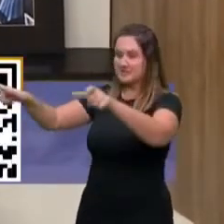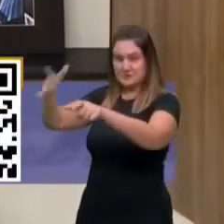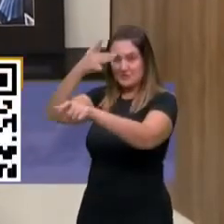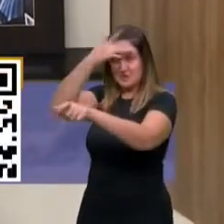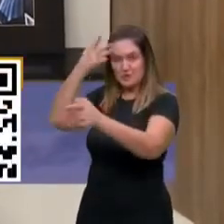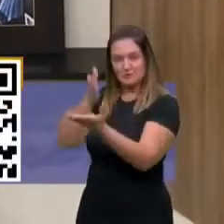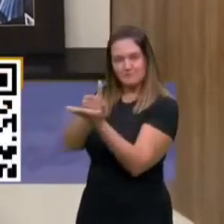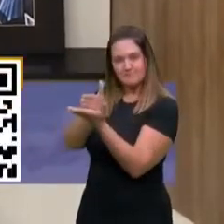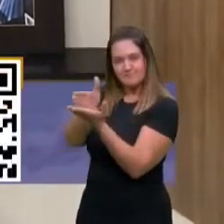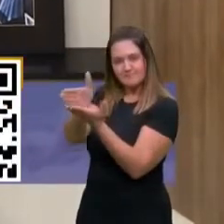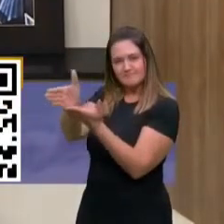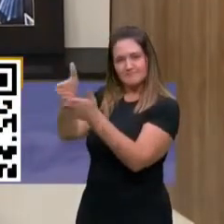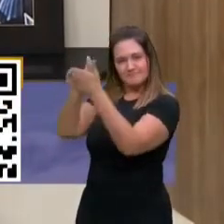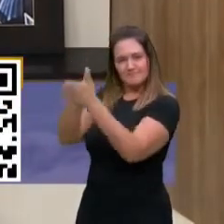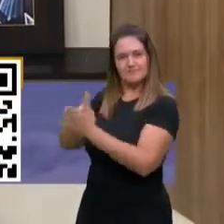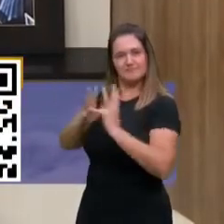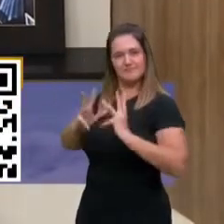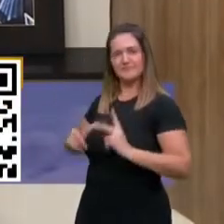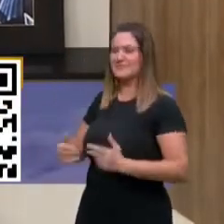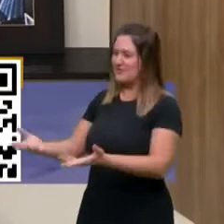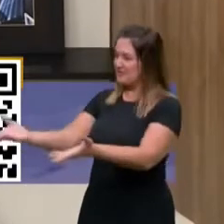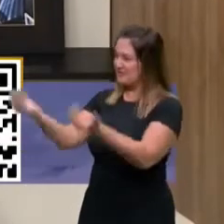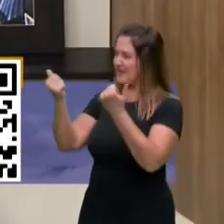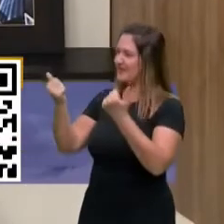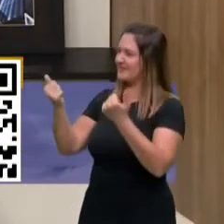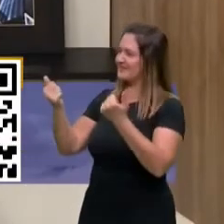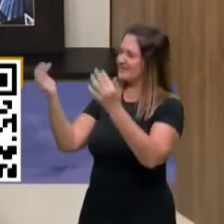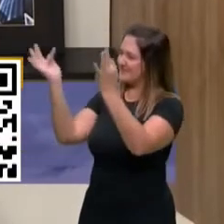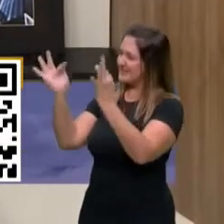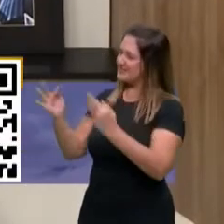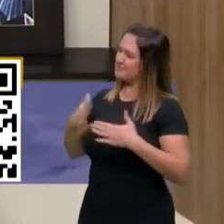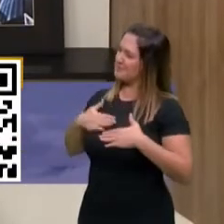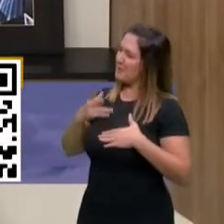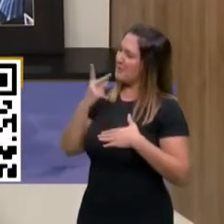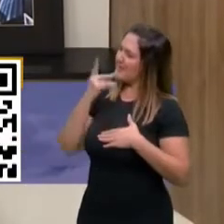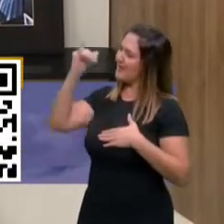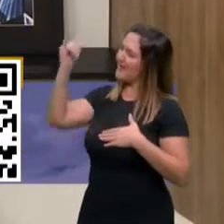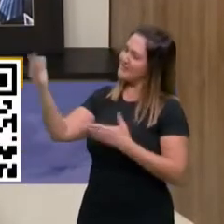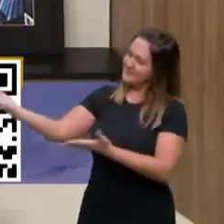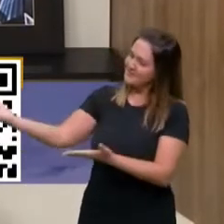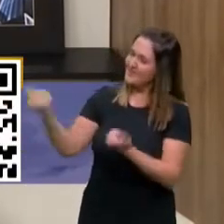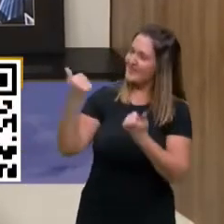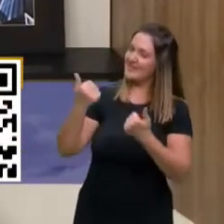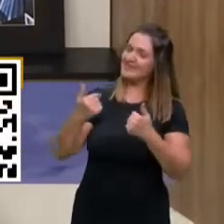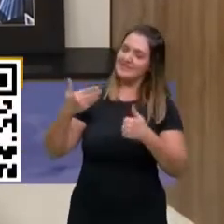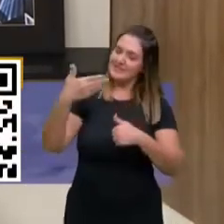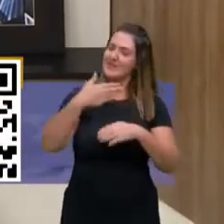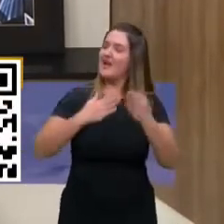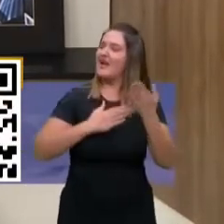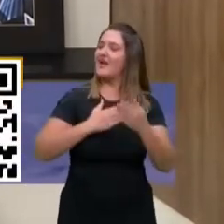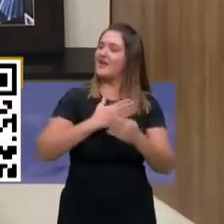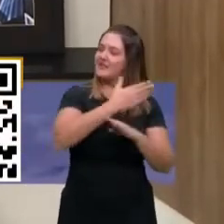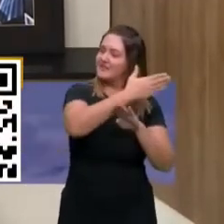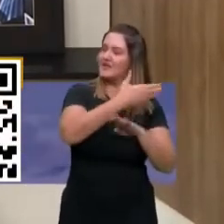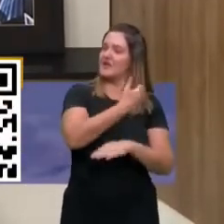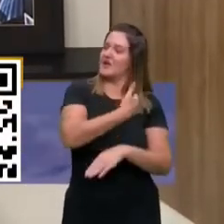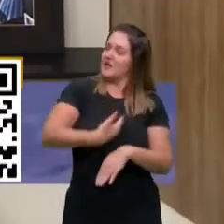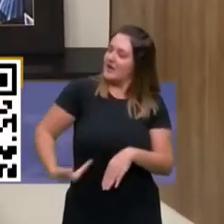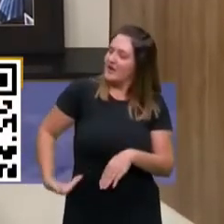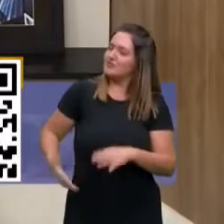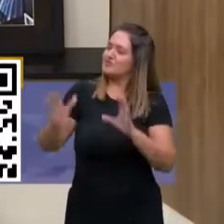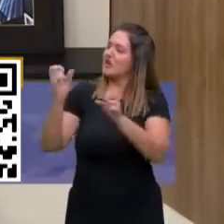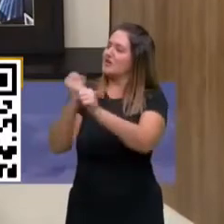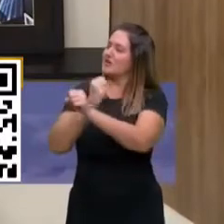você, para os salvos: vinde, benditos de meu Pai, recebei por herança o reino que vos está preparado desde a fundação do